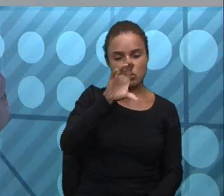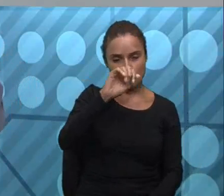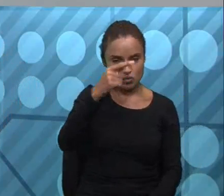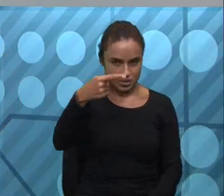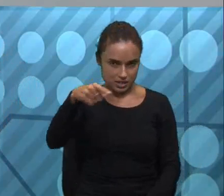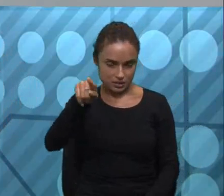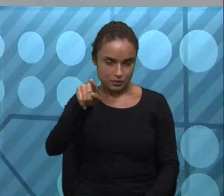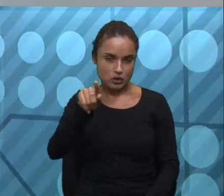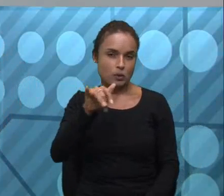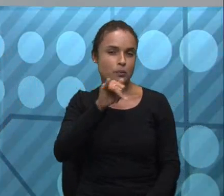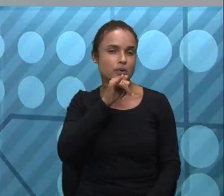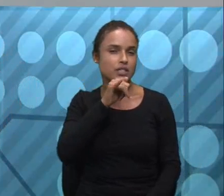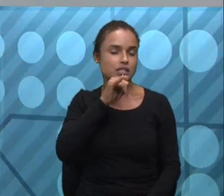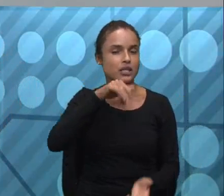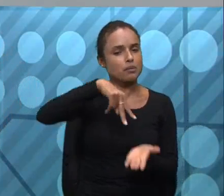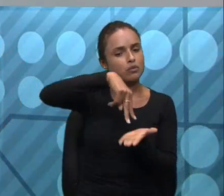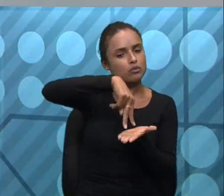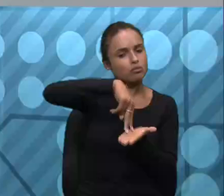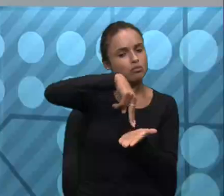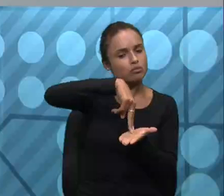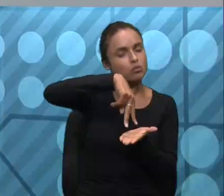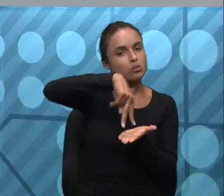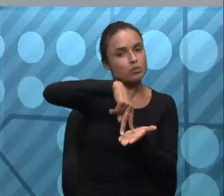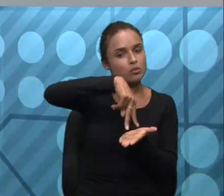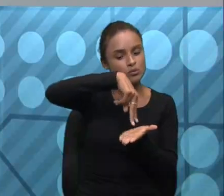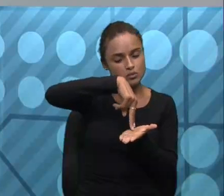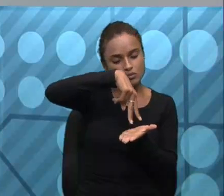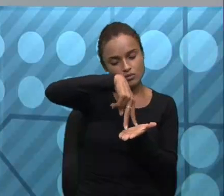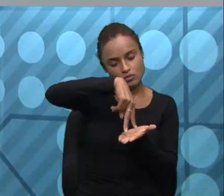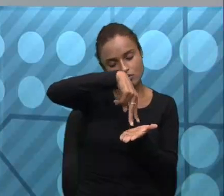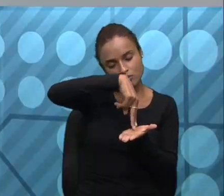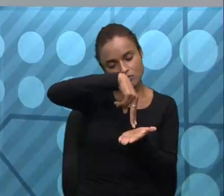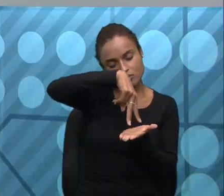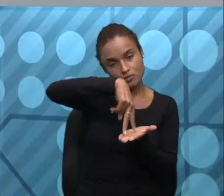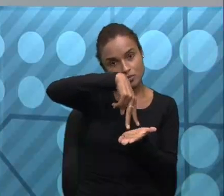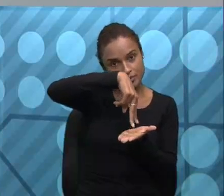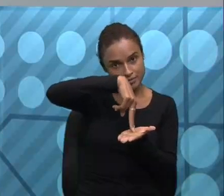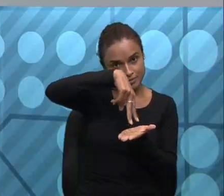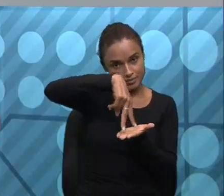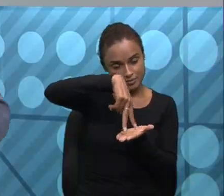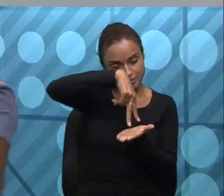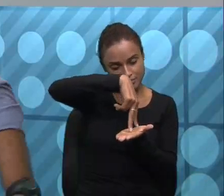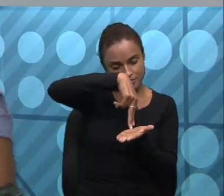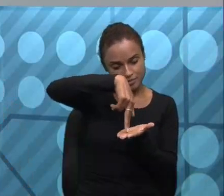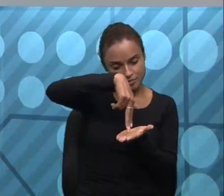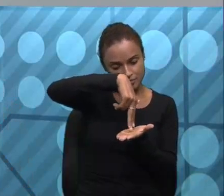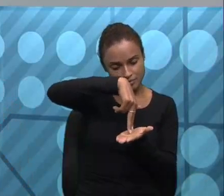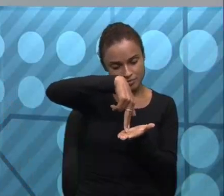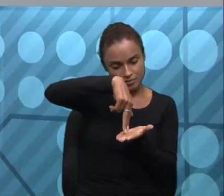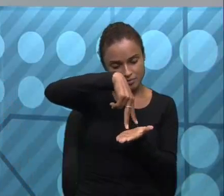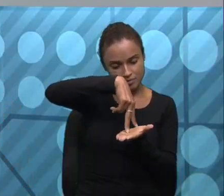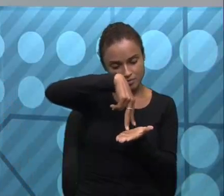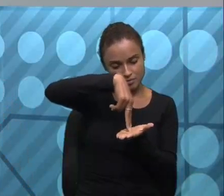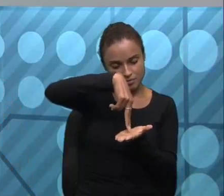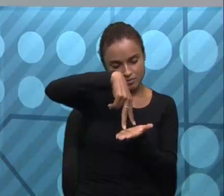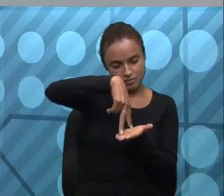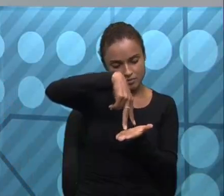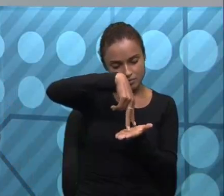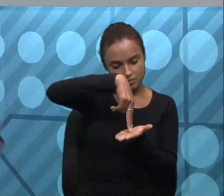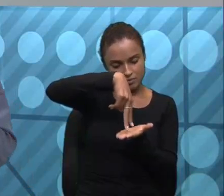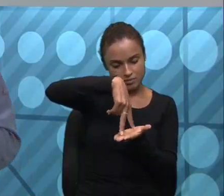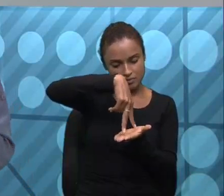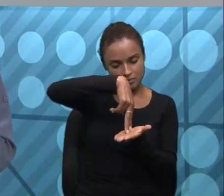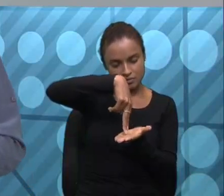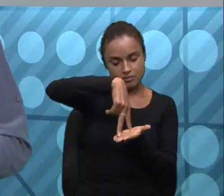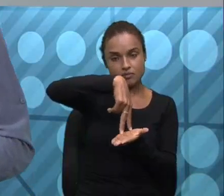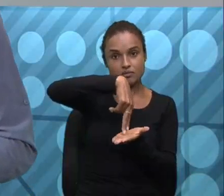coloquei um pouco antes do exemplo do polichinelo? Que aí nós temos a flexão, extensão, aí a adução e abdução de quadril?